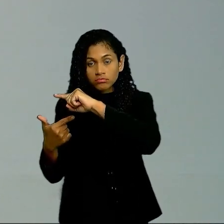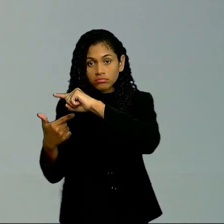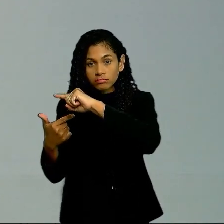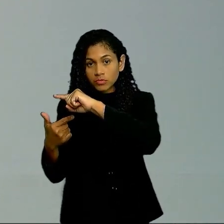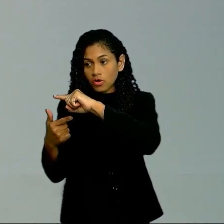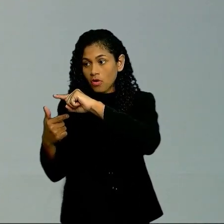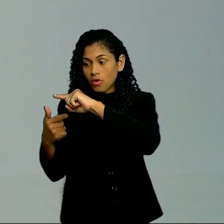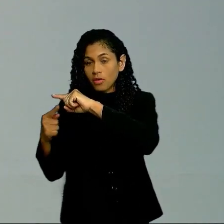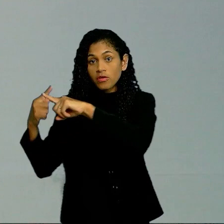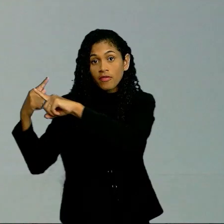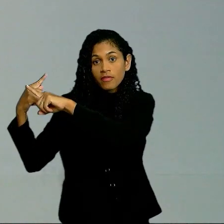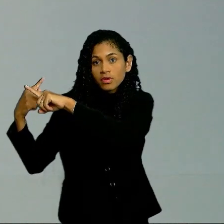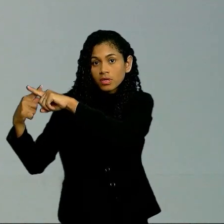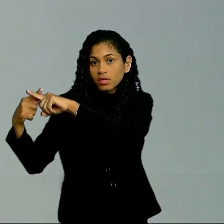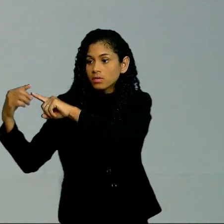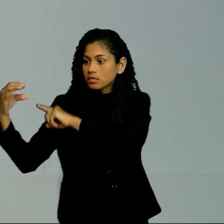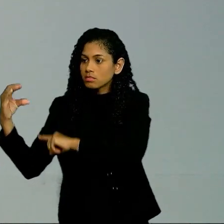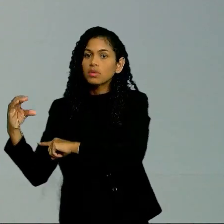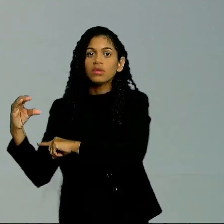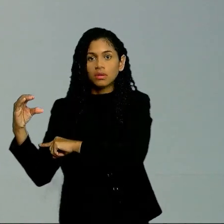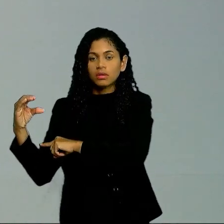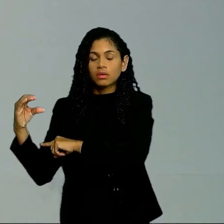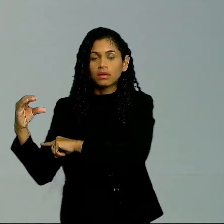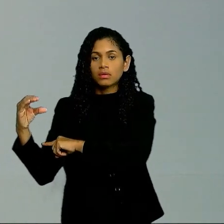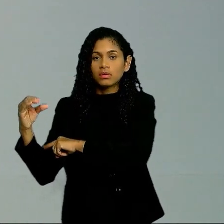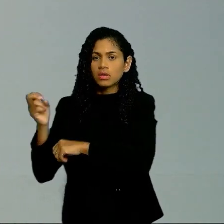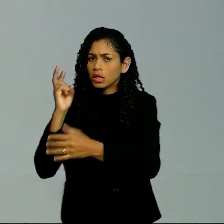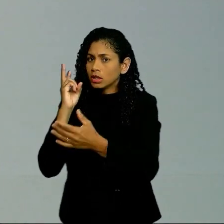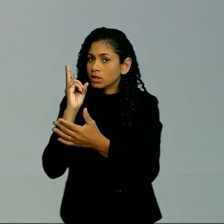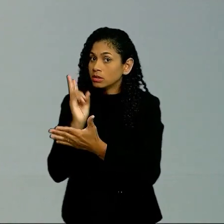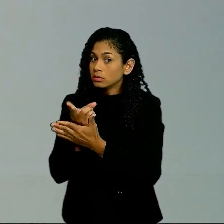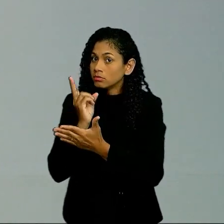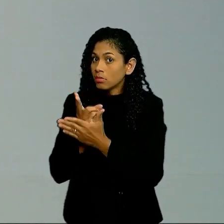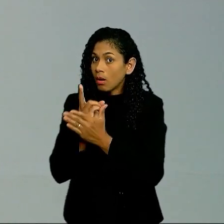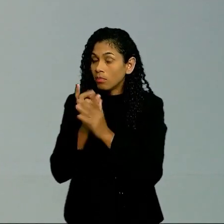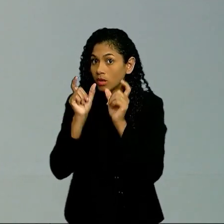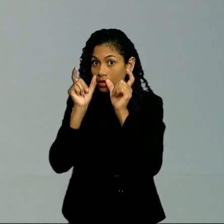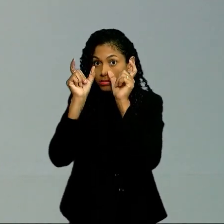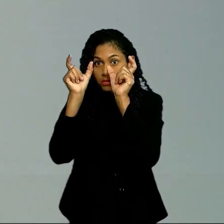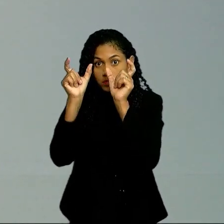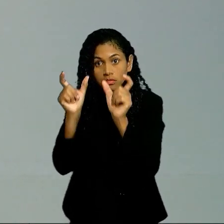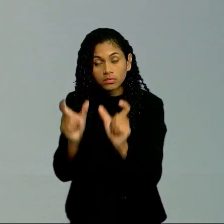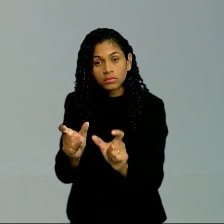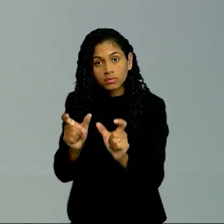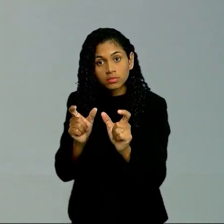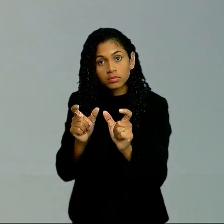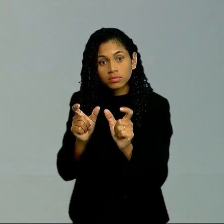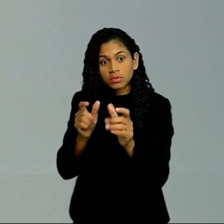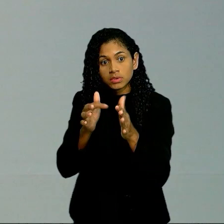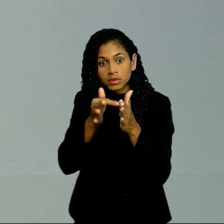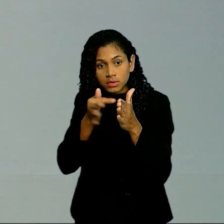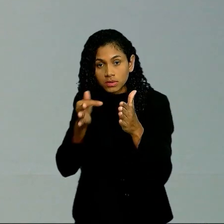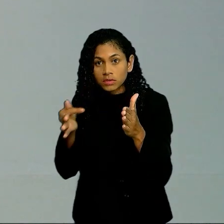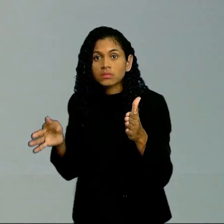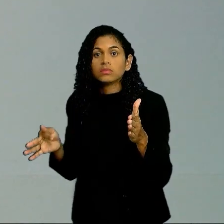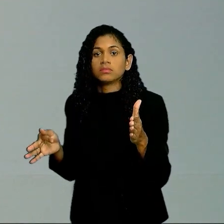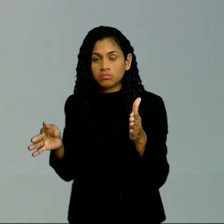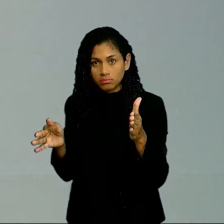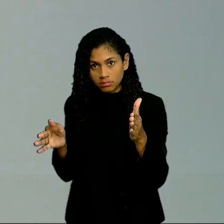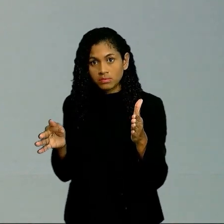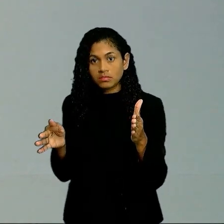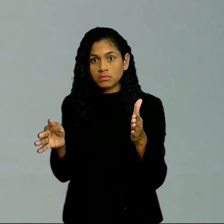devemos sempre estar atento para essa fórmula, tá? Ela é uma fórmula simples, mas nem todas as vezes a